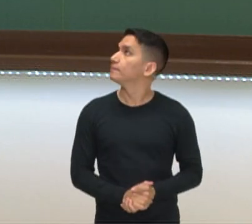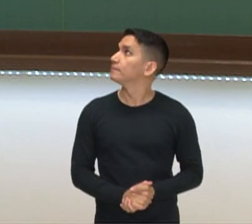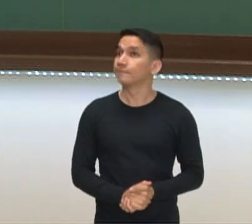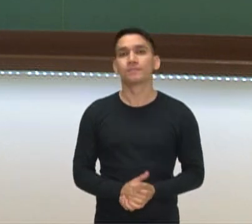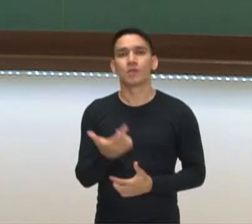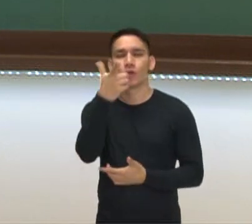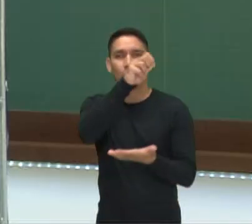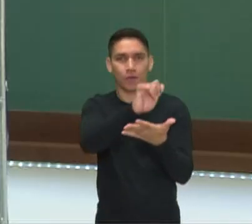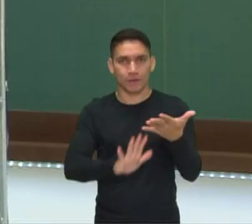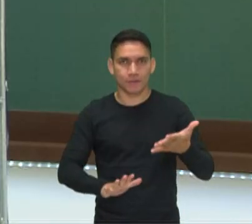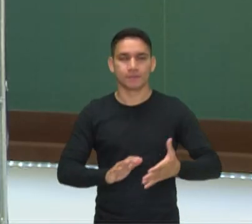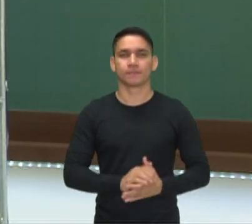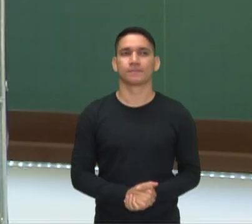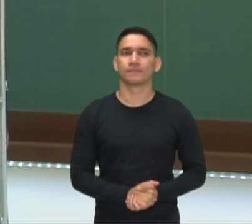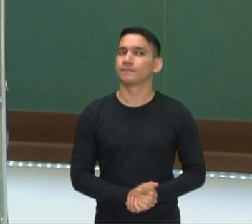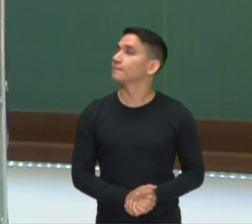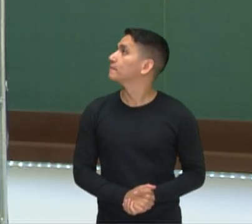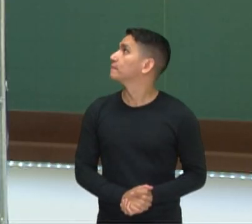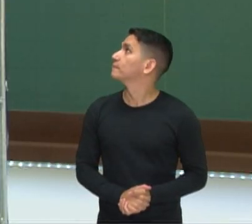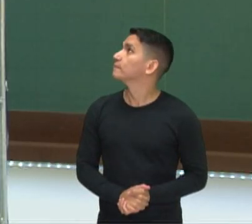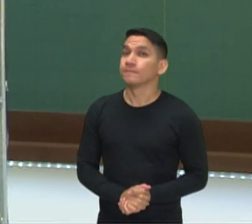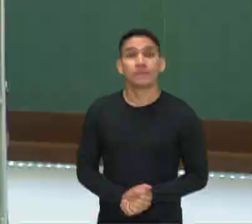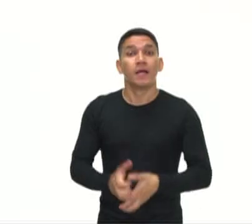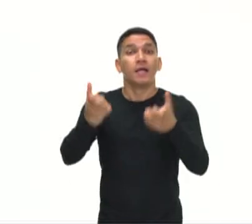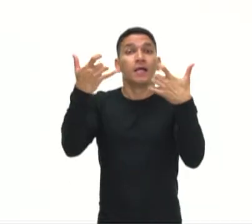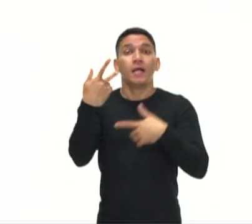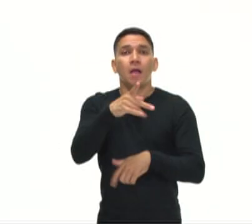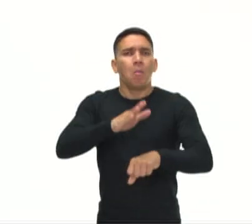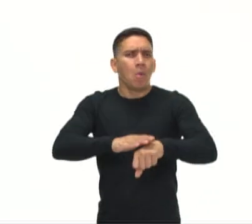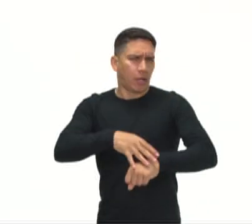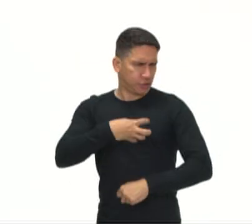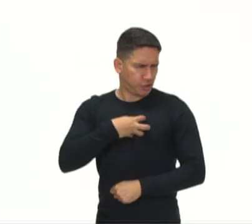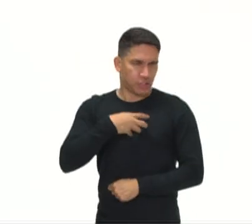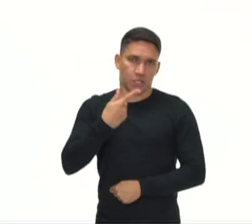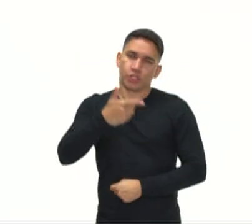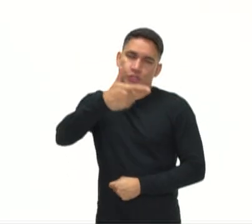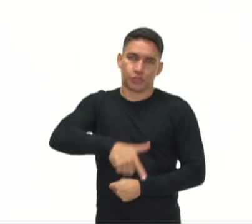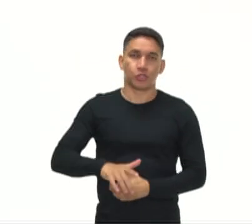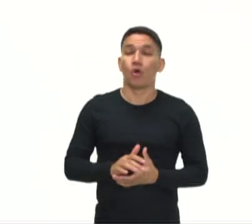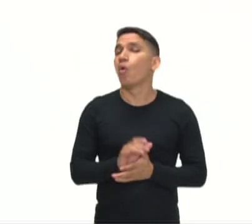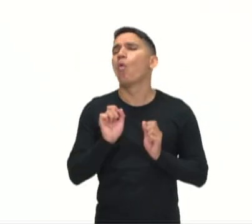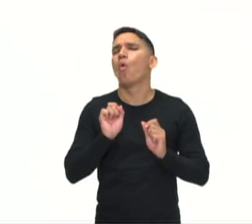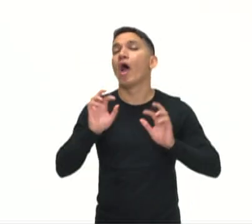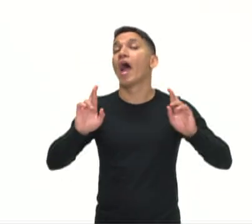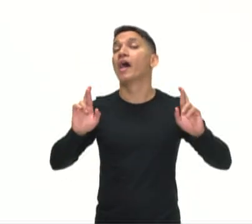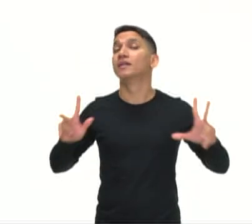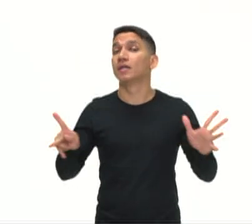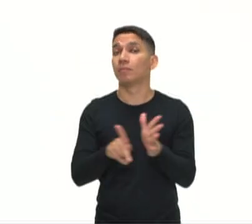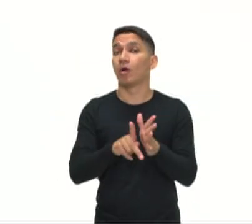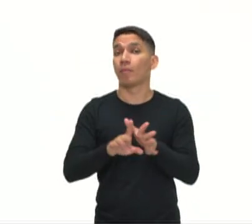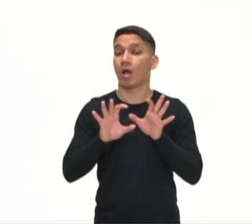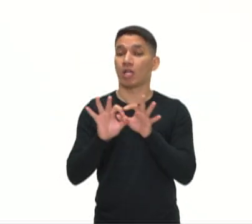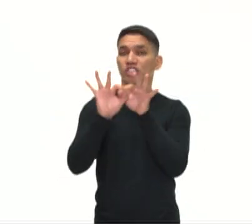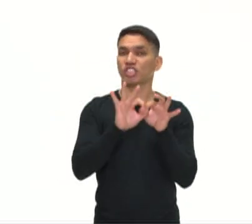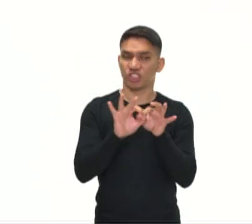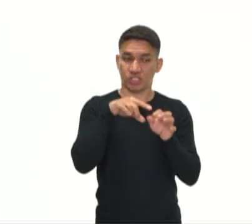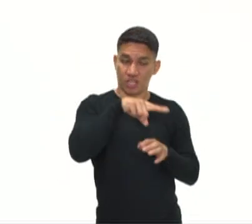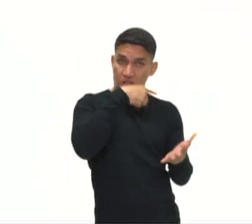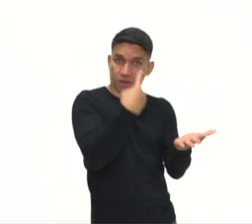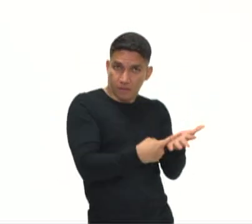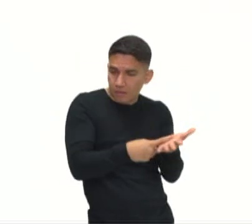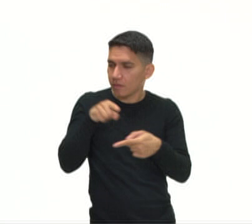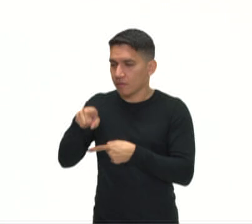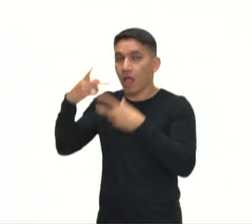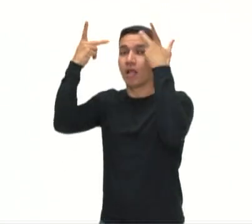E vamos de mais uma atividade, então. Explique com as suas palavras, novamente, a diferença entre a solidariedade